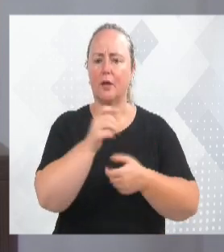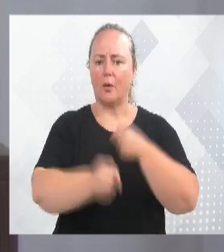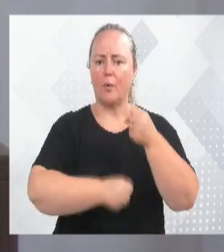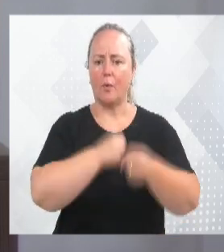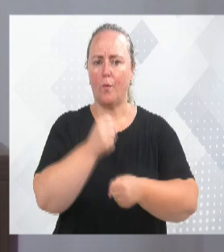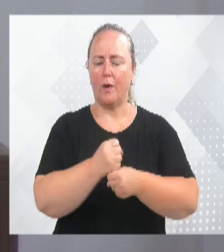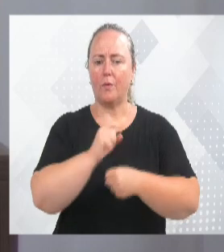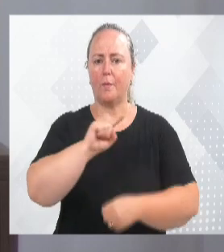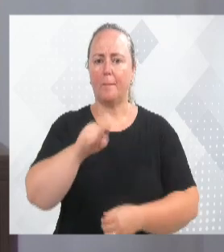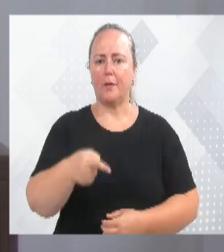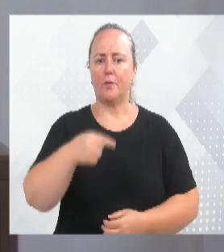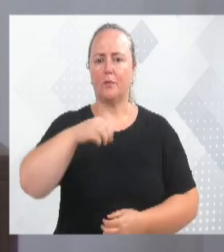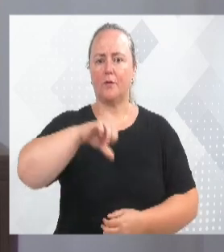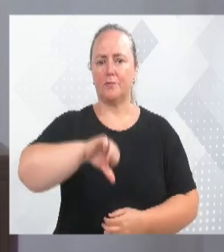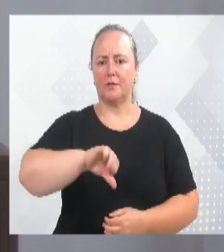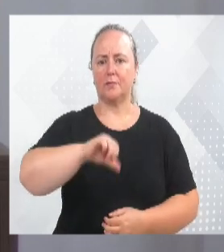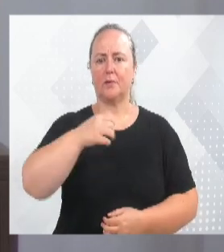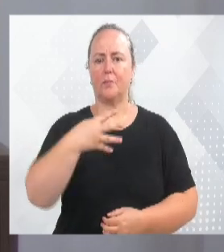1945,